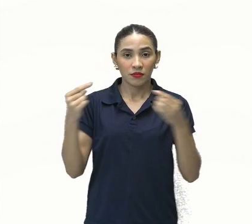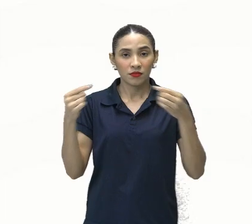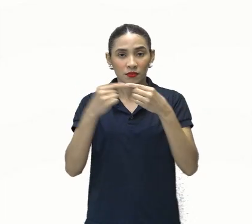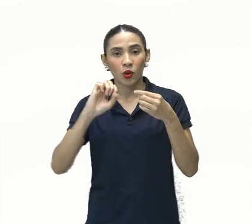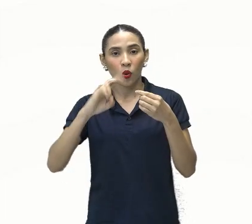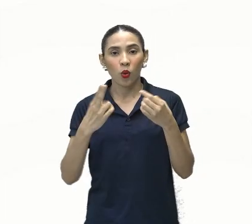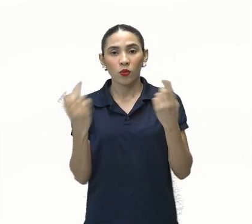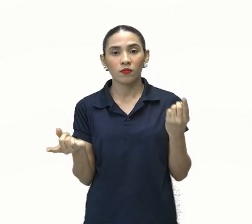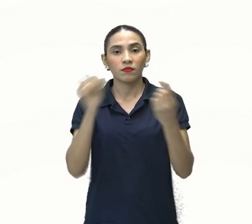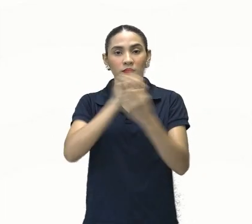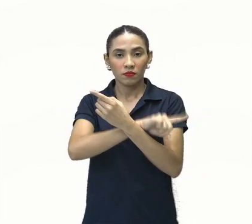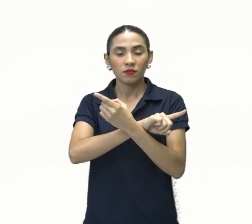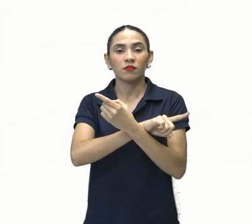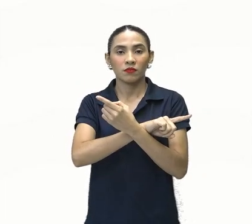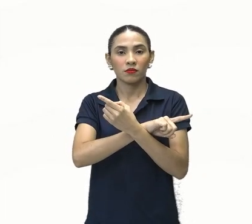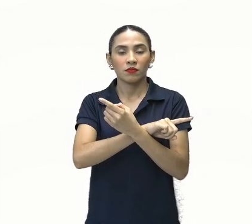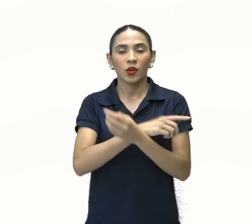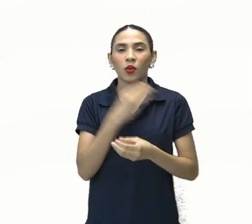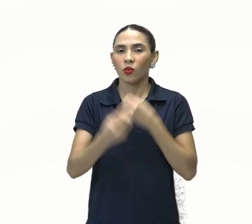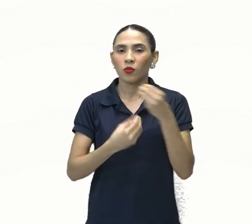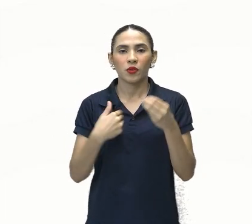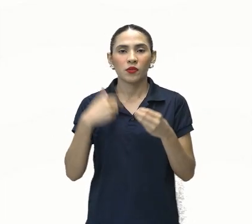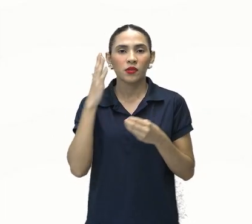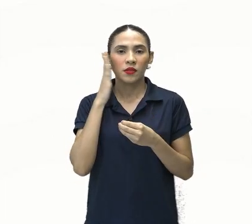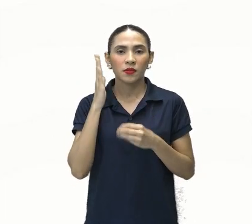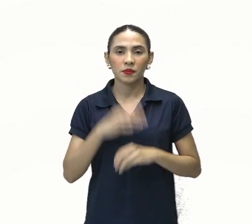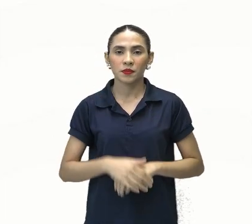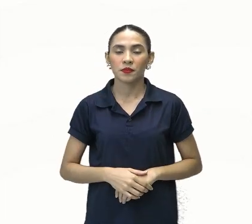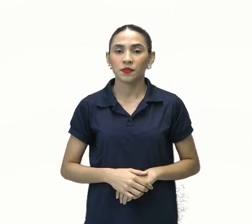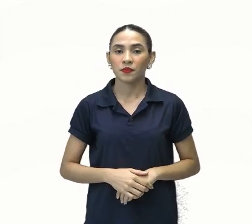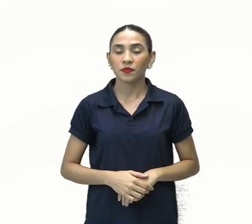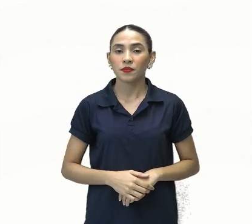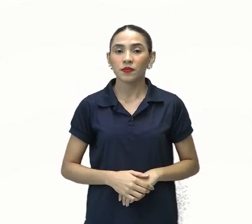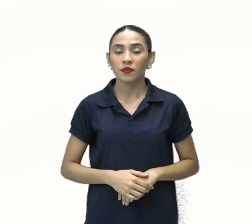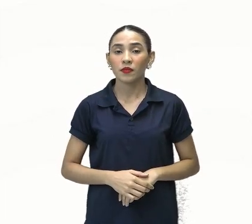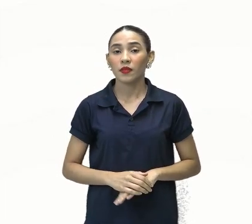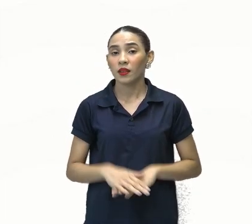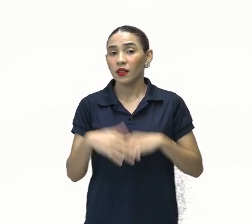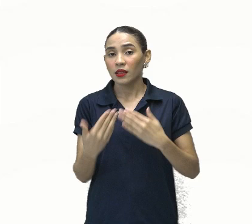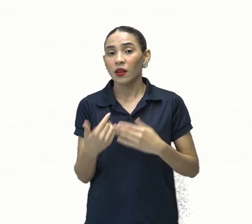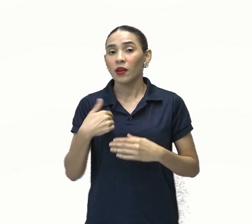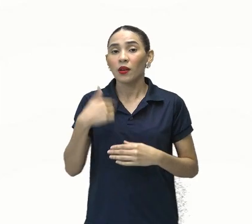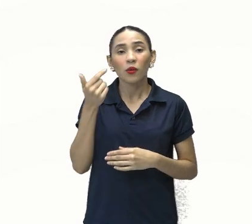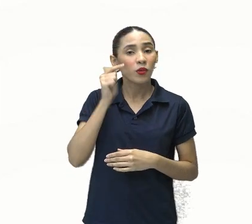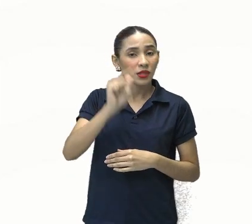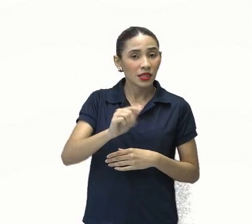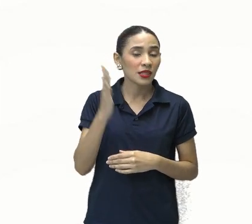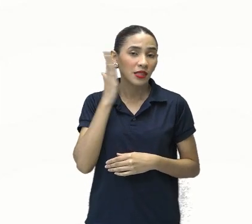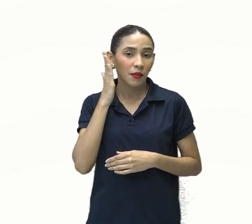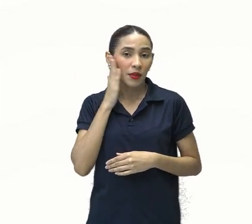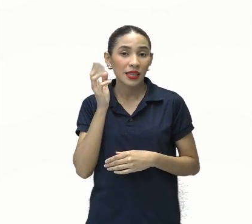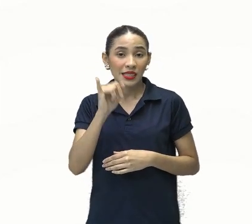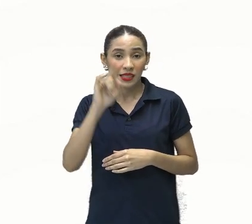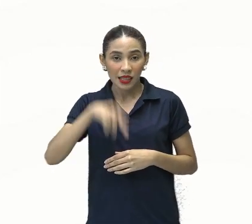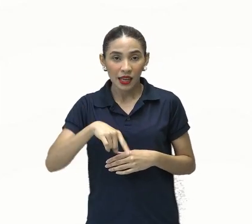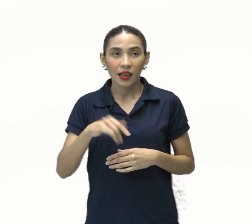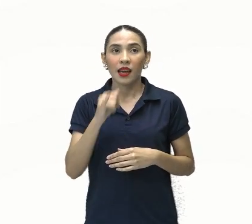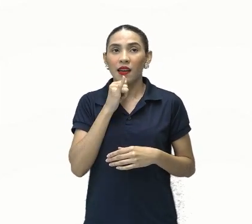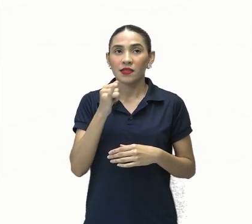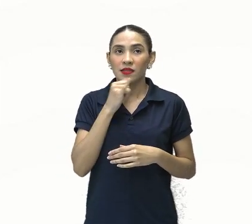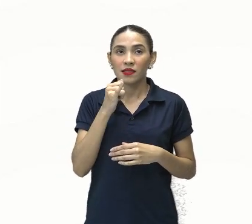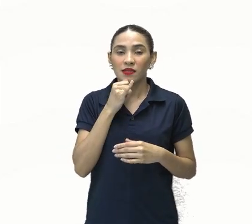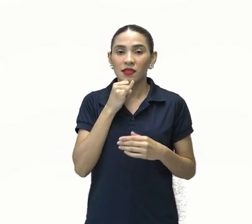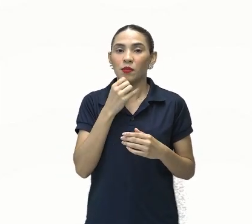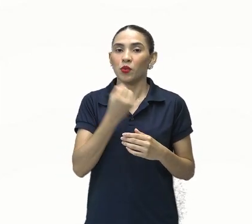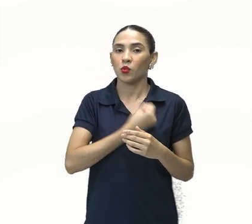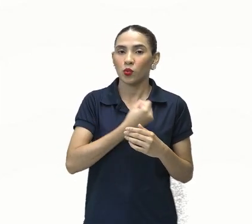se é inversamente proporcional, né? Para eu saber se é uma grandeza diretamente proporcional